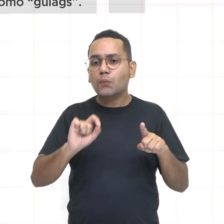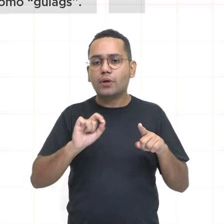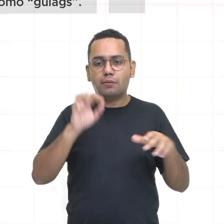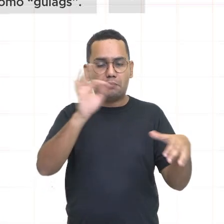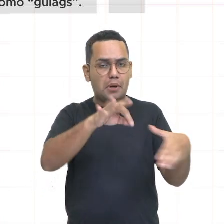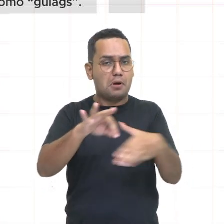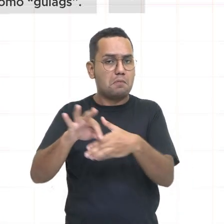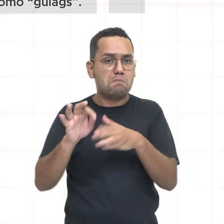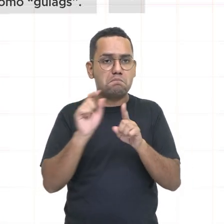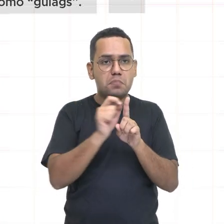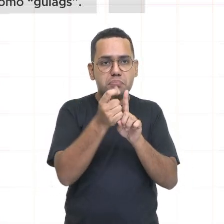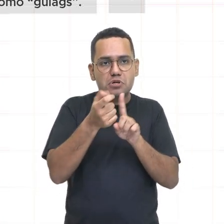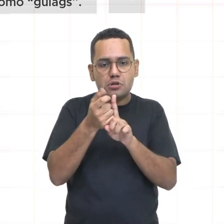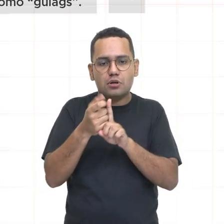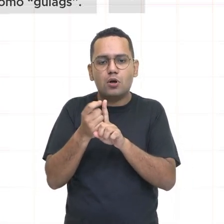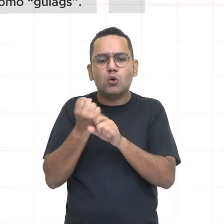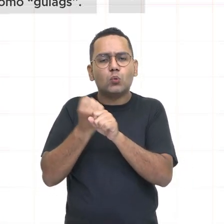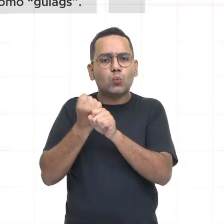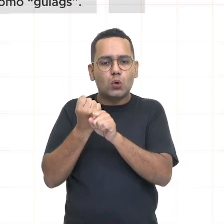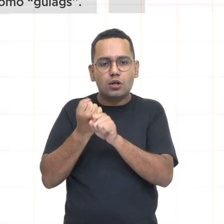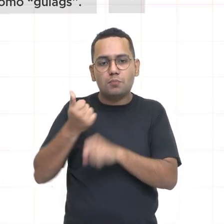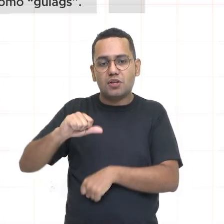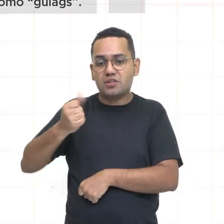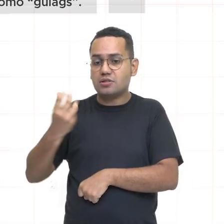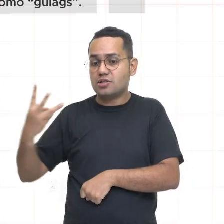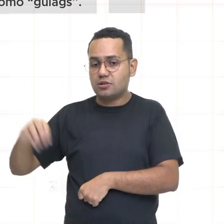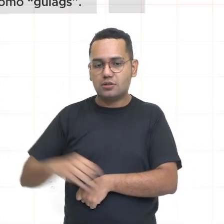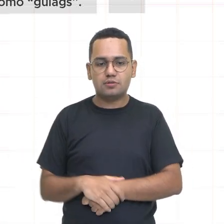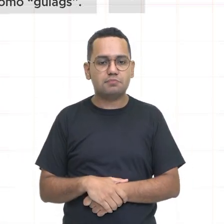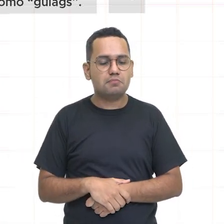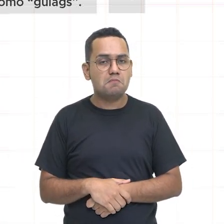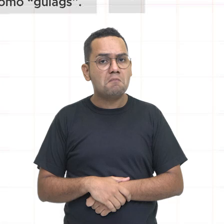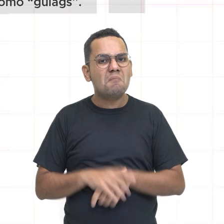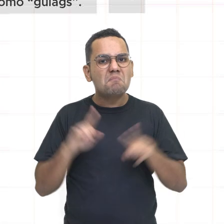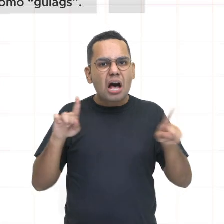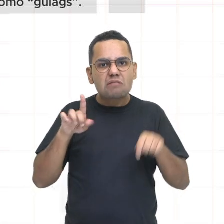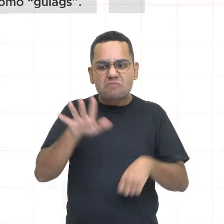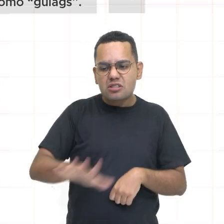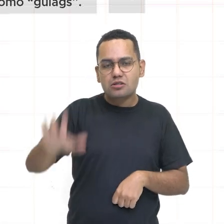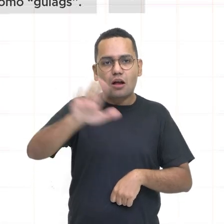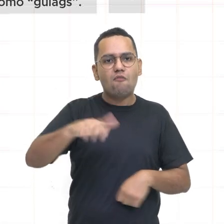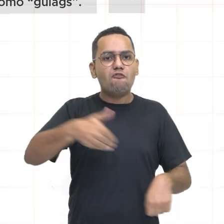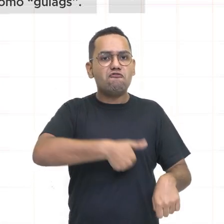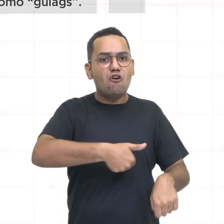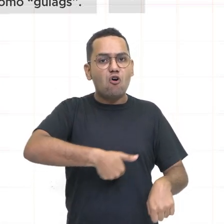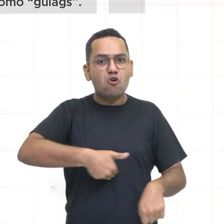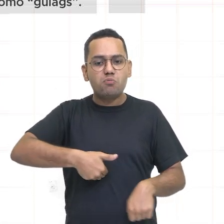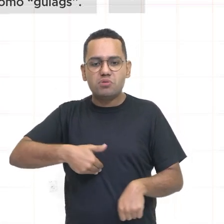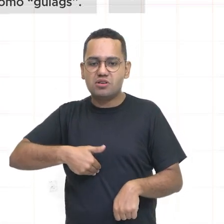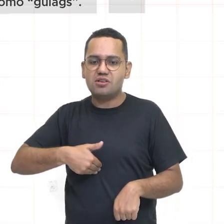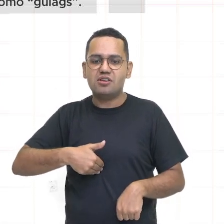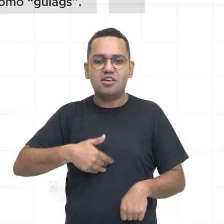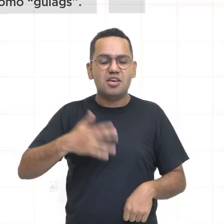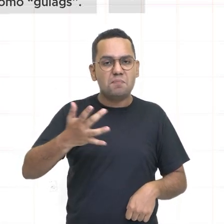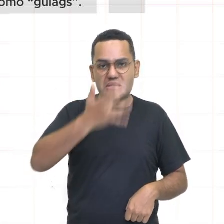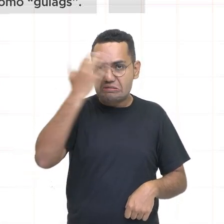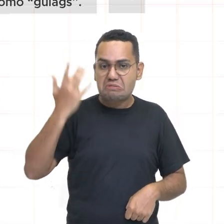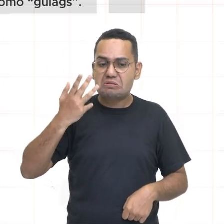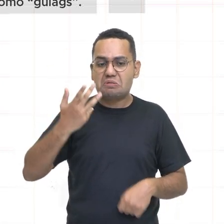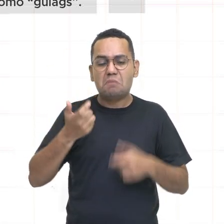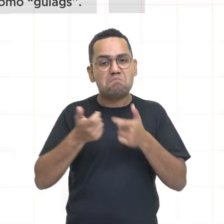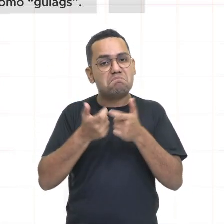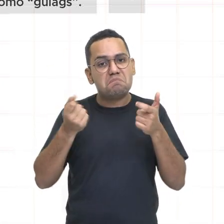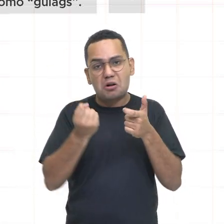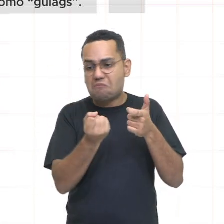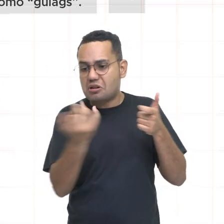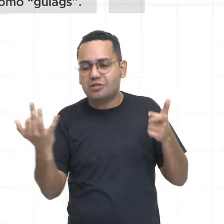de 1930 e vai resultar em uma fome devastadora que matou milhões de pessoas. Mas, professora, por